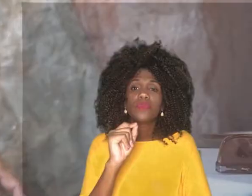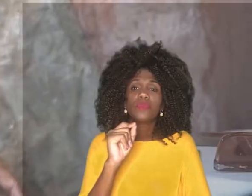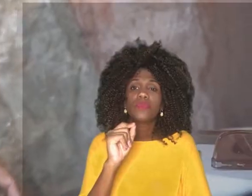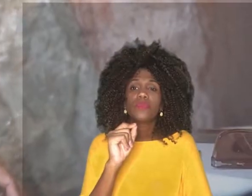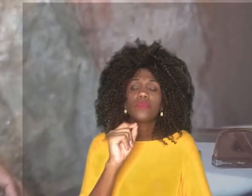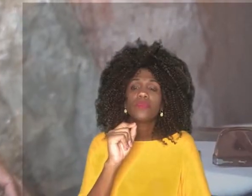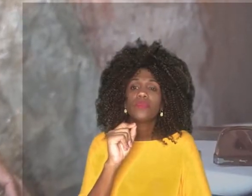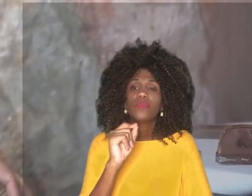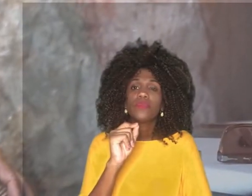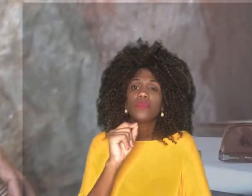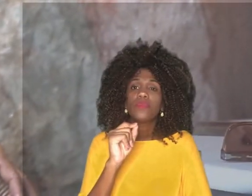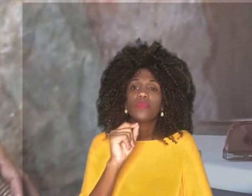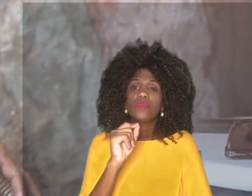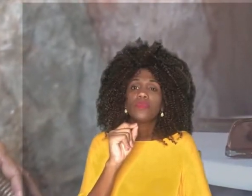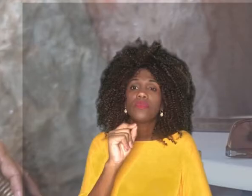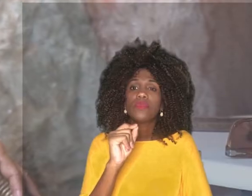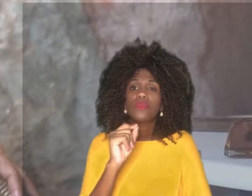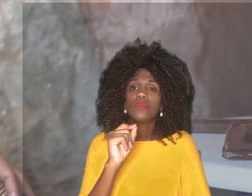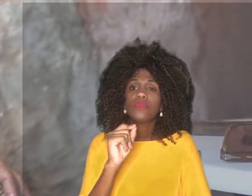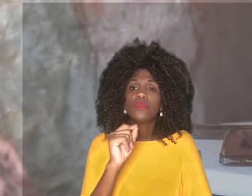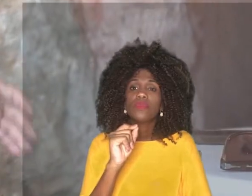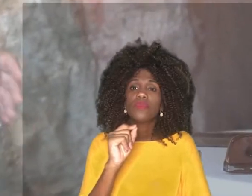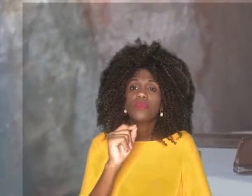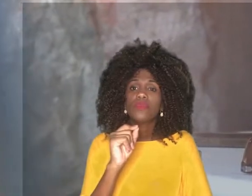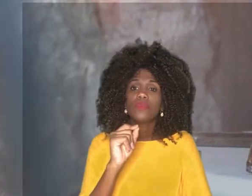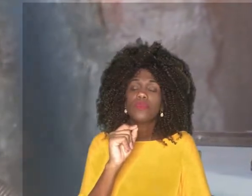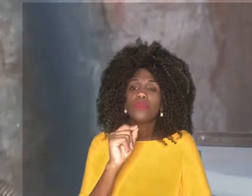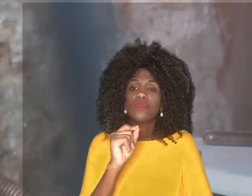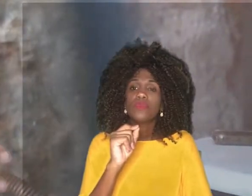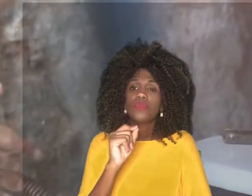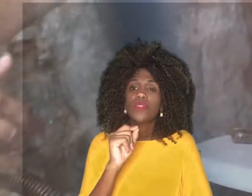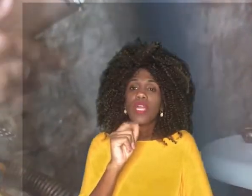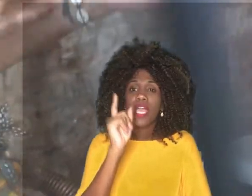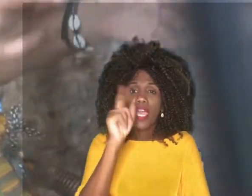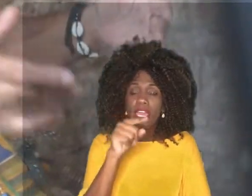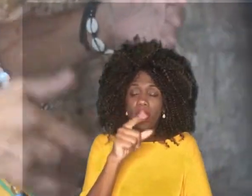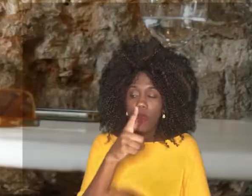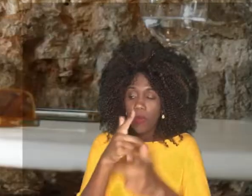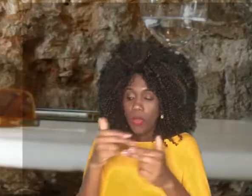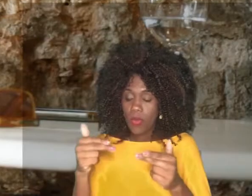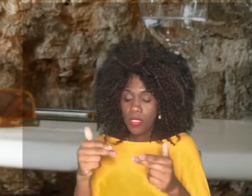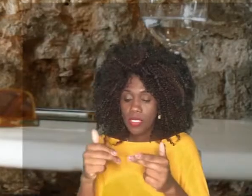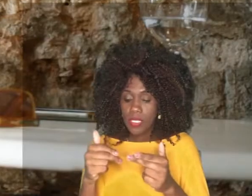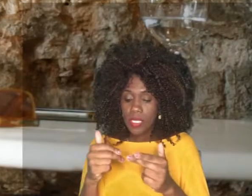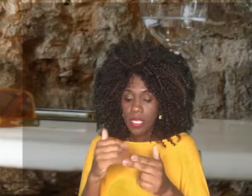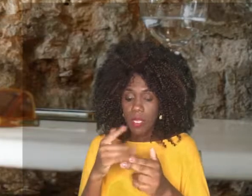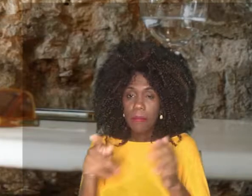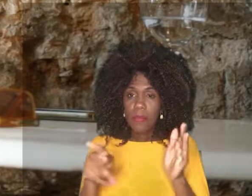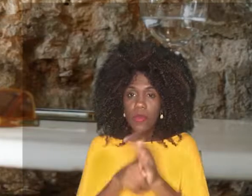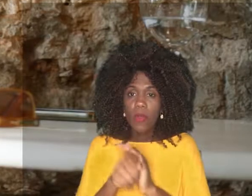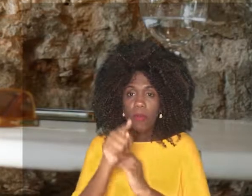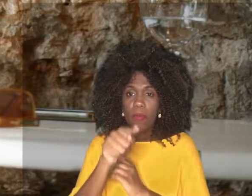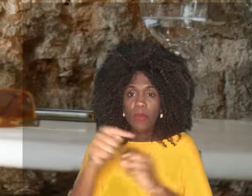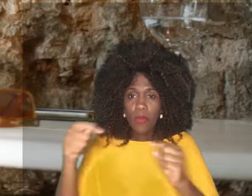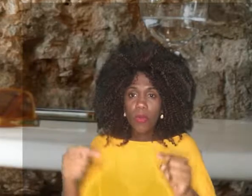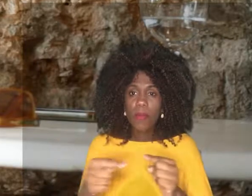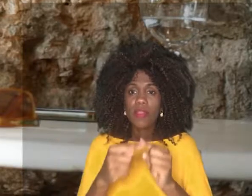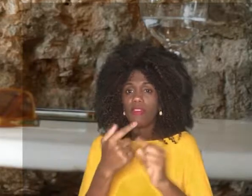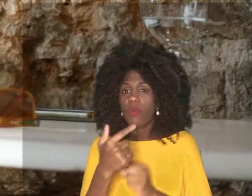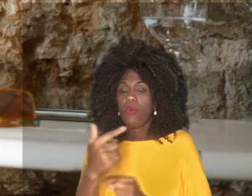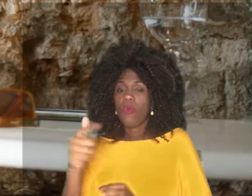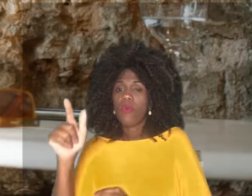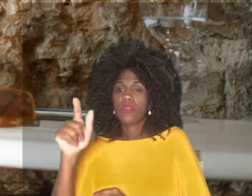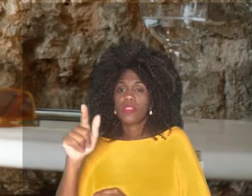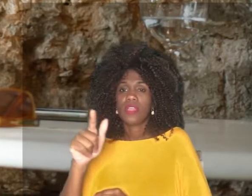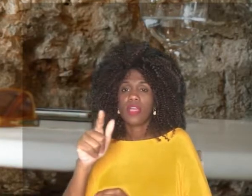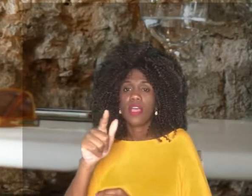né, de uma coisa que puxa a outra. Tinha uma coisa peculiar, que